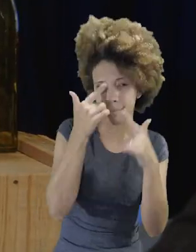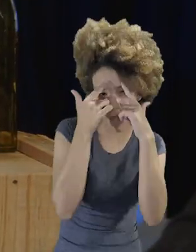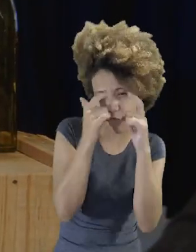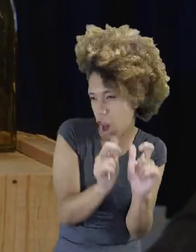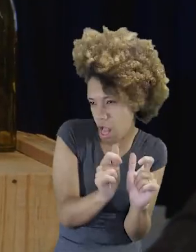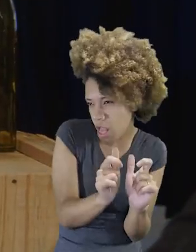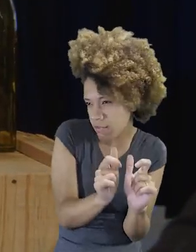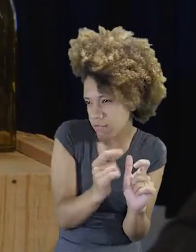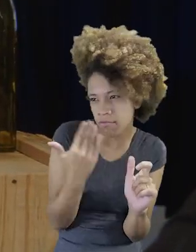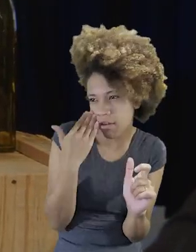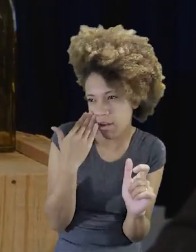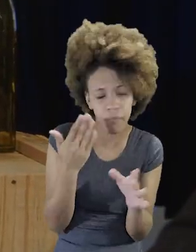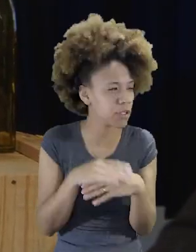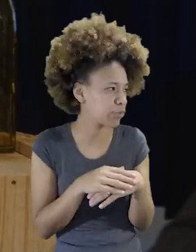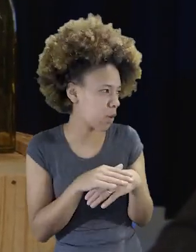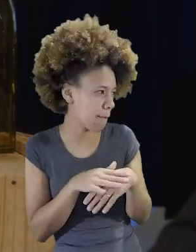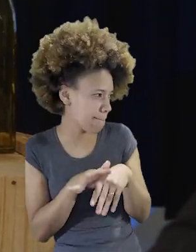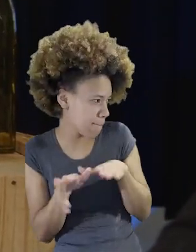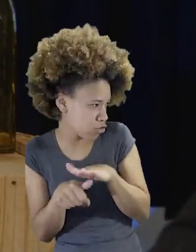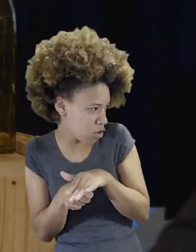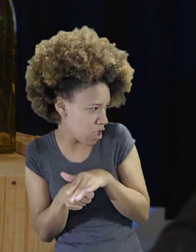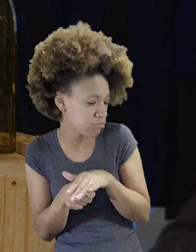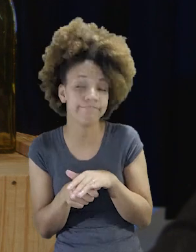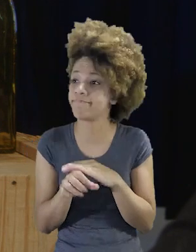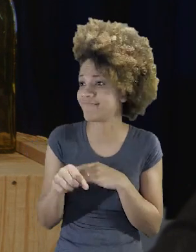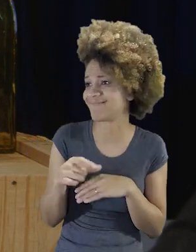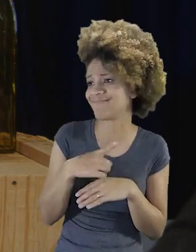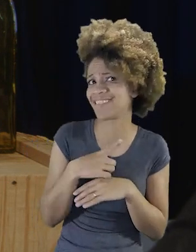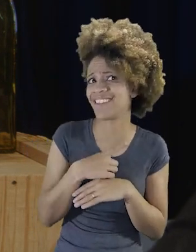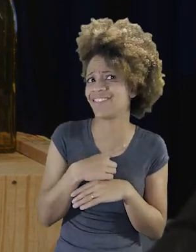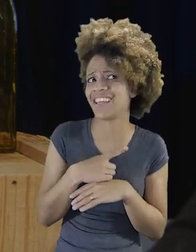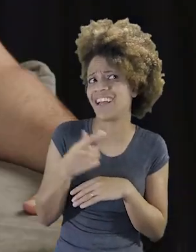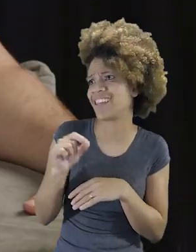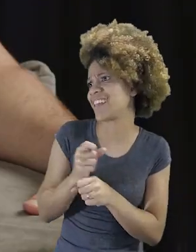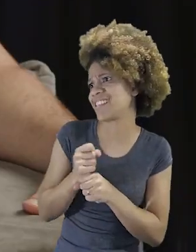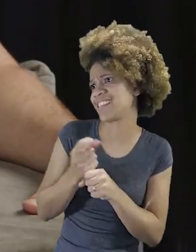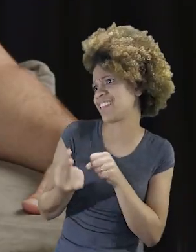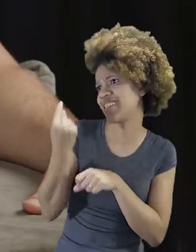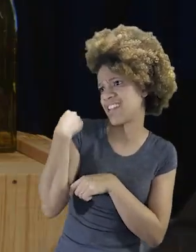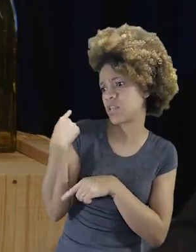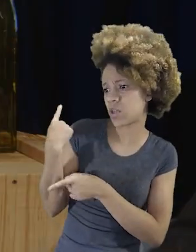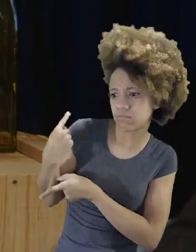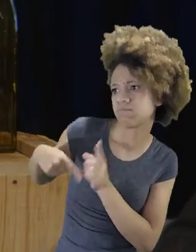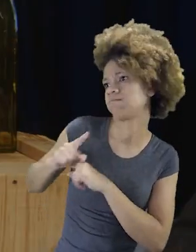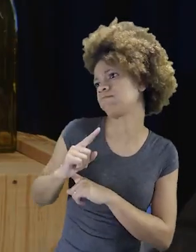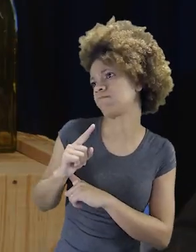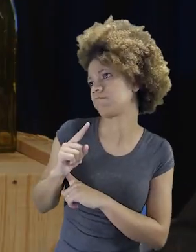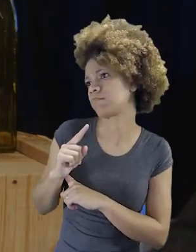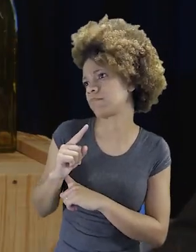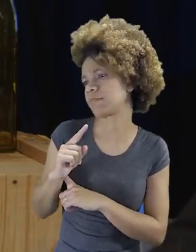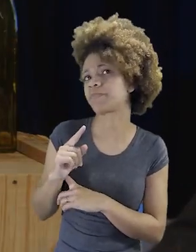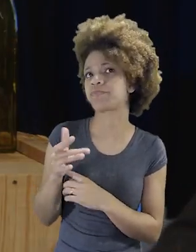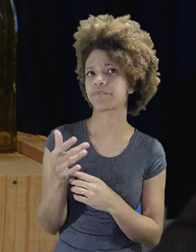teve até até 10 anos atrás quando teve aquela virada que que teve teve Racionais e aí as pessoas